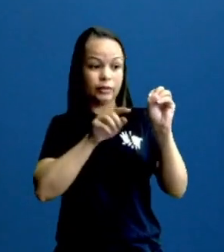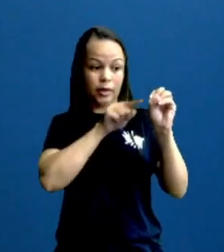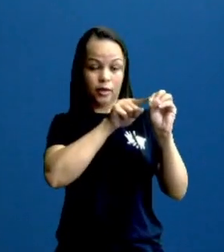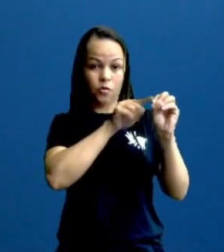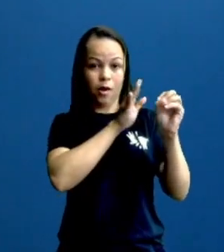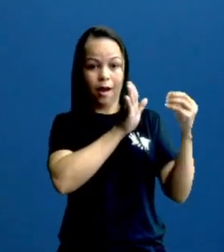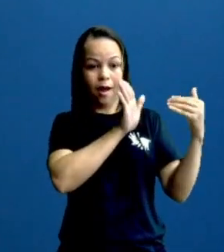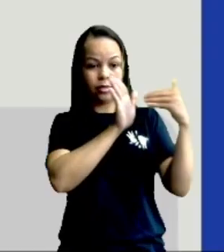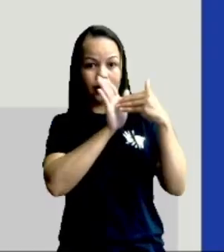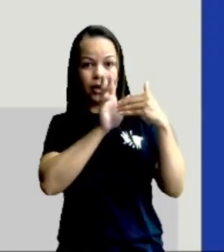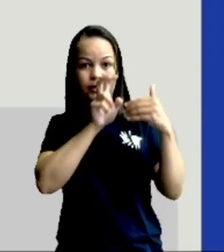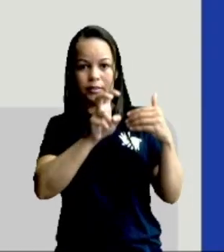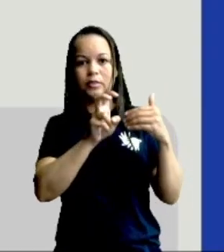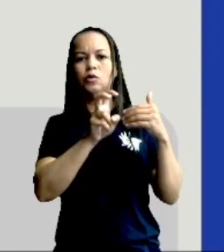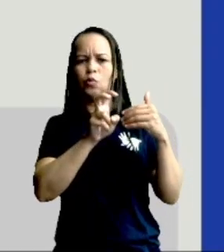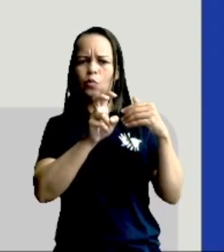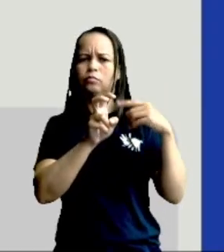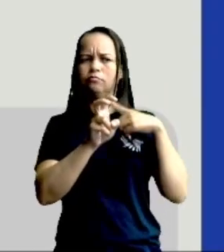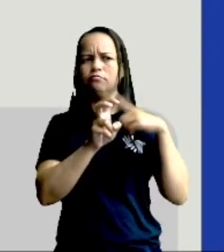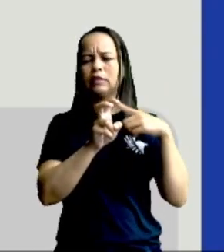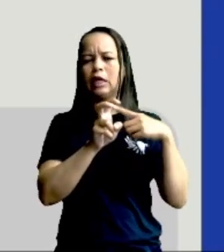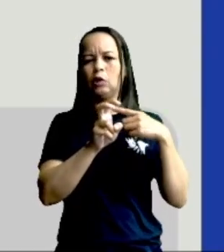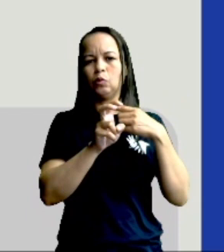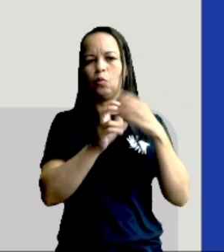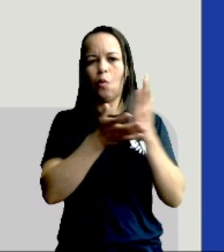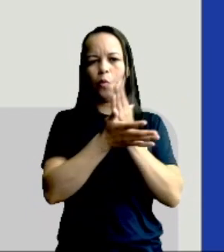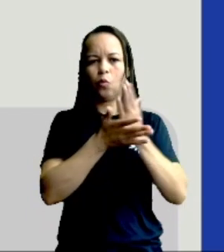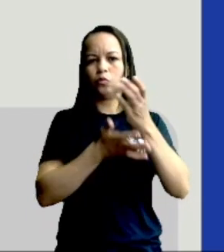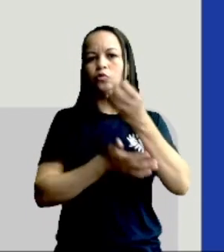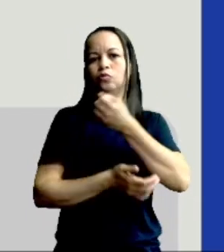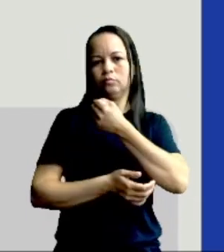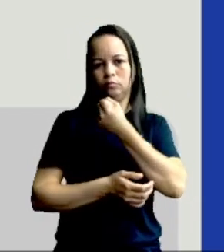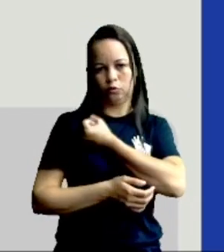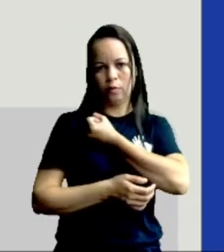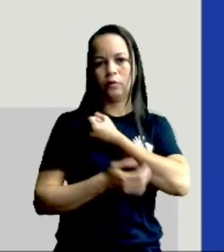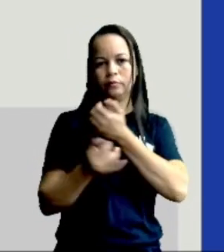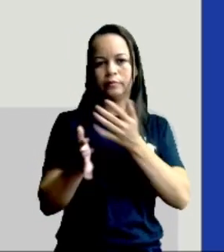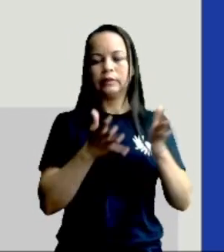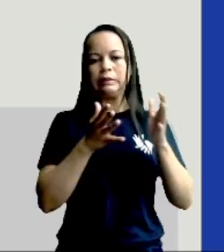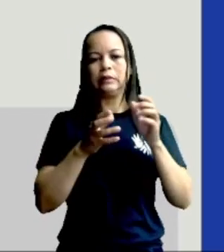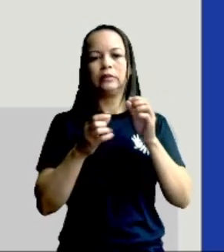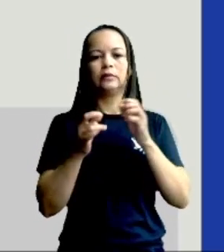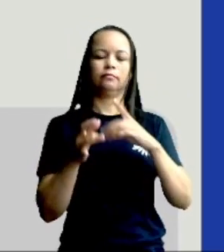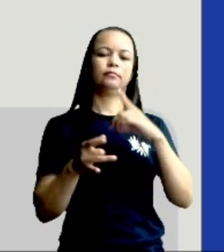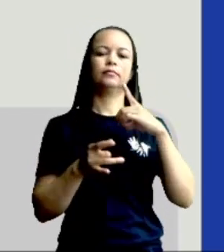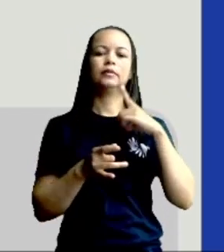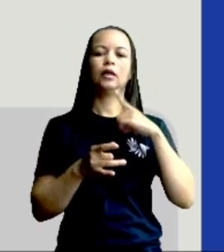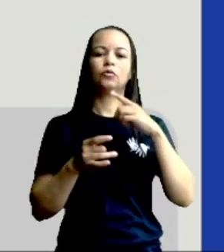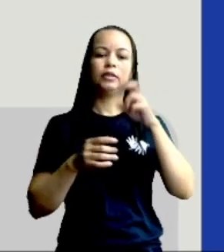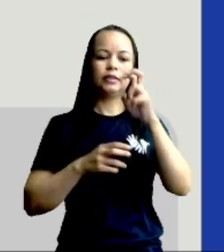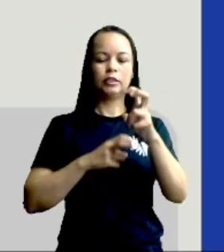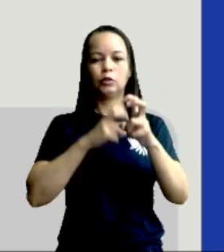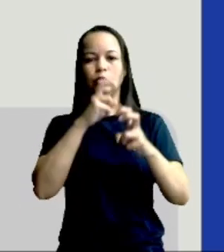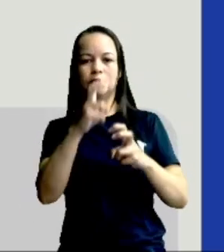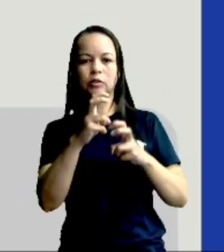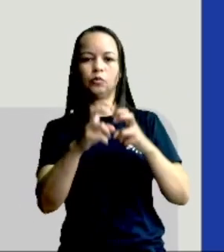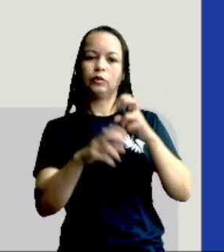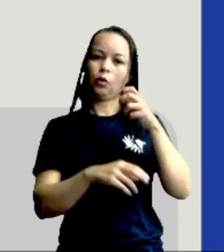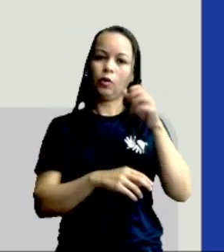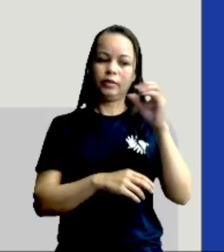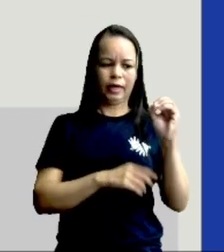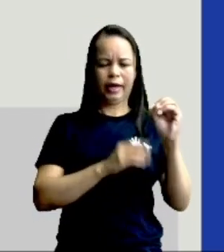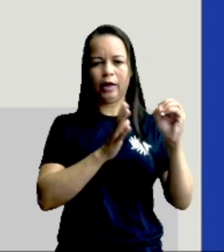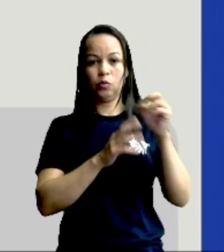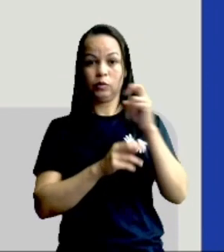eu tenho alguns termos ali, alguns números. Então, a sequência de 5 em 5, 5,